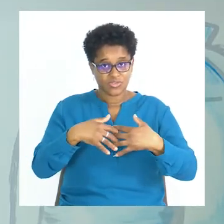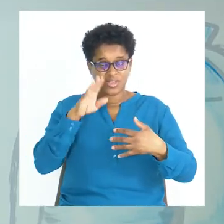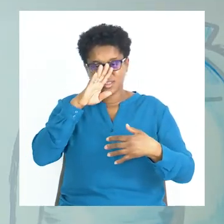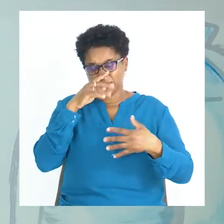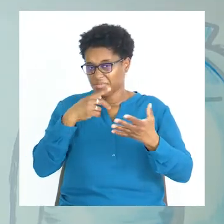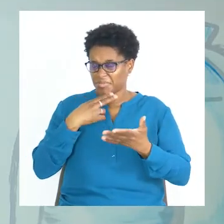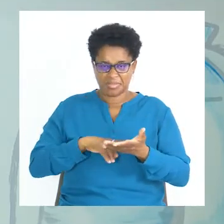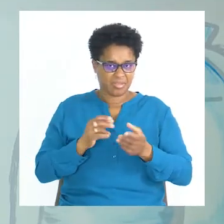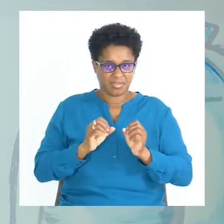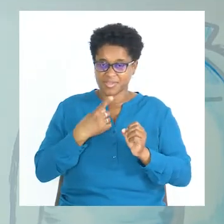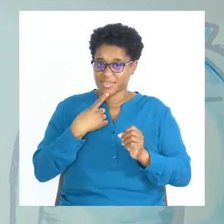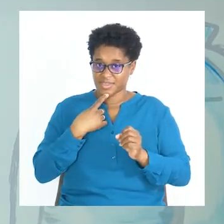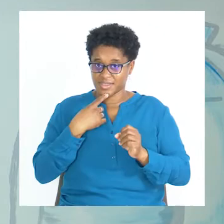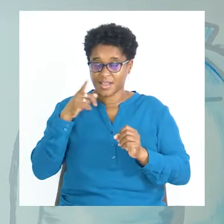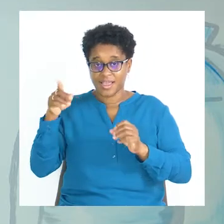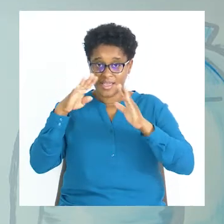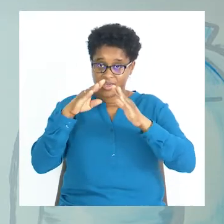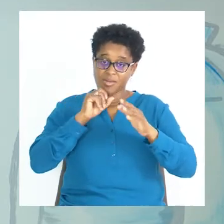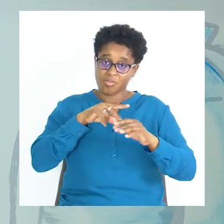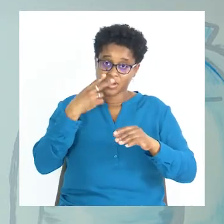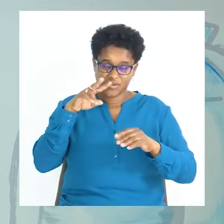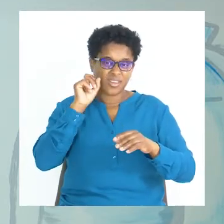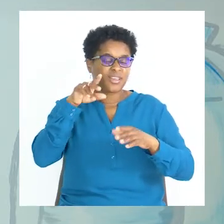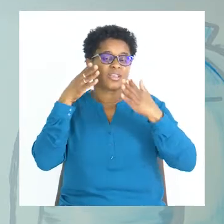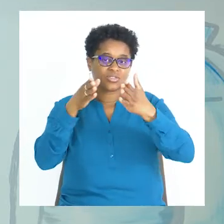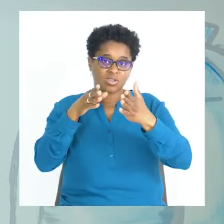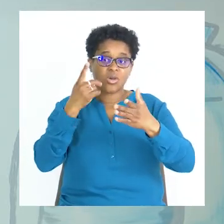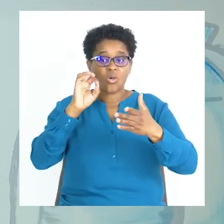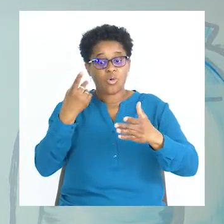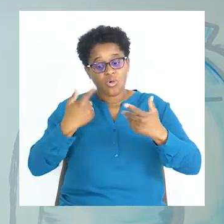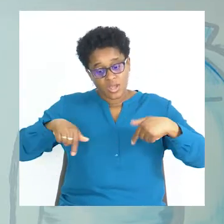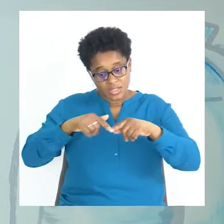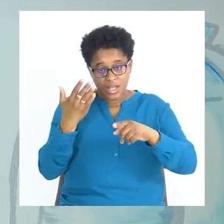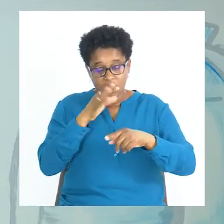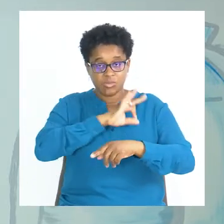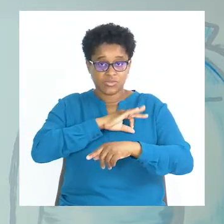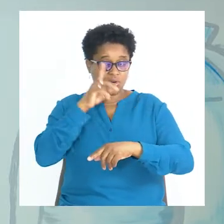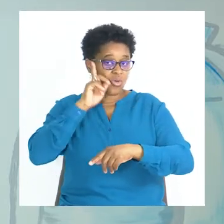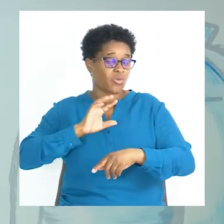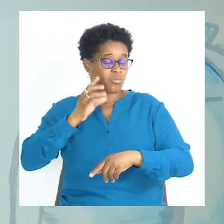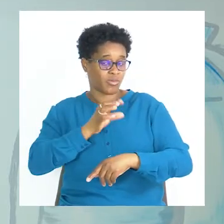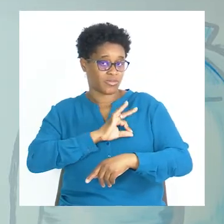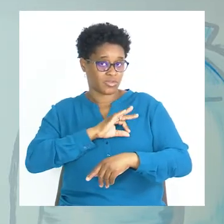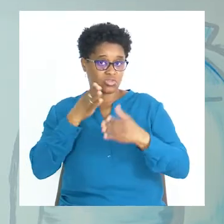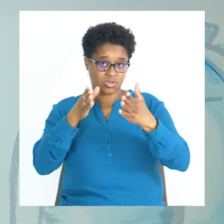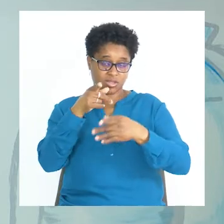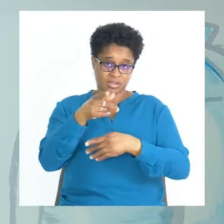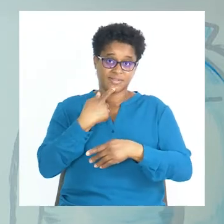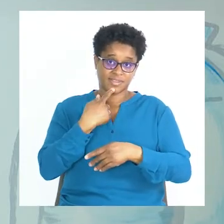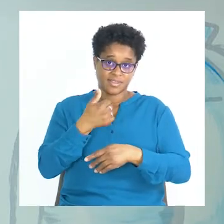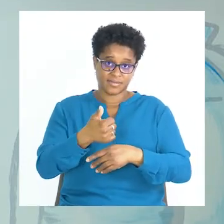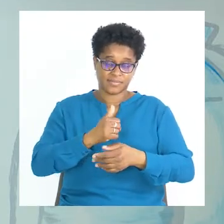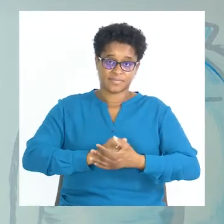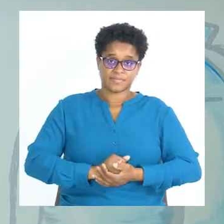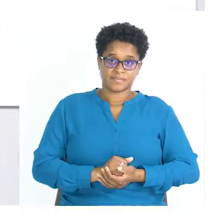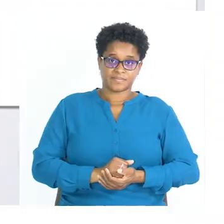dúvidas, no caso de incertezas, lá em casa pode haver quem te possa ajudar, ou na sala de aula, o professor ou a professora ajudar-te-á, está